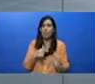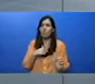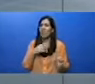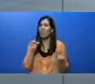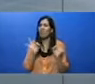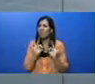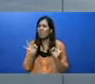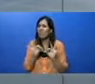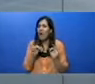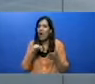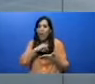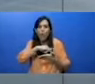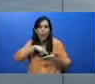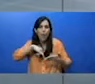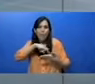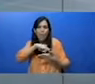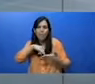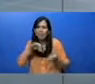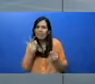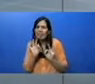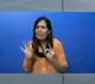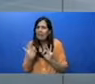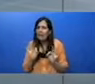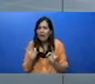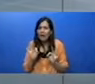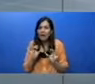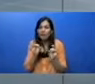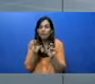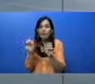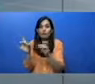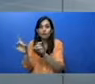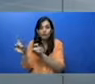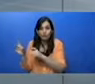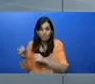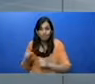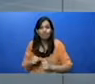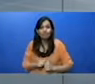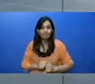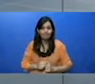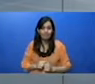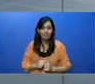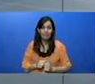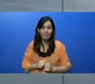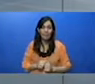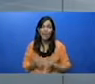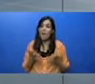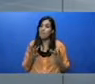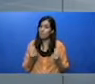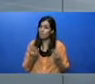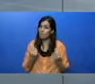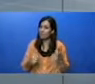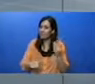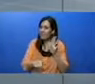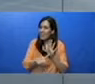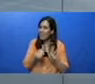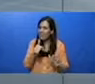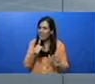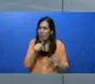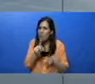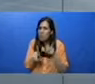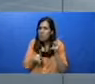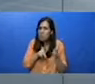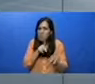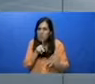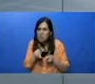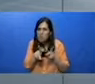animais que são, tem esse tráfico, né, de animais, pessoas que fazem isso, e muitas vezes a população,